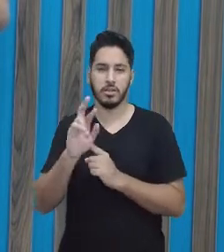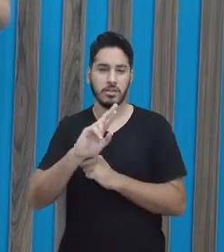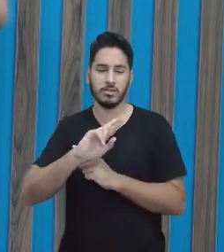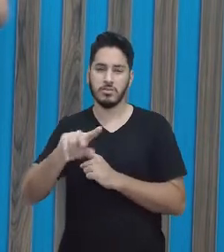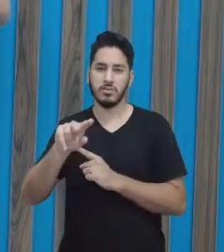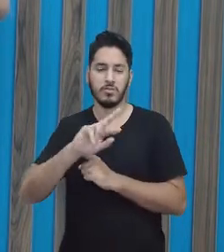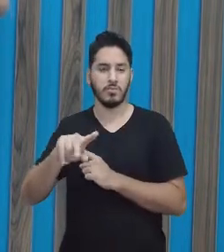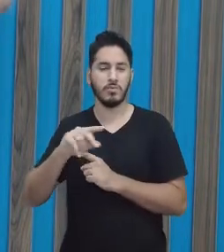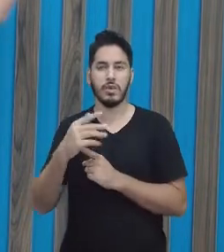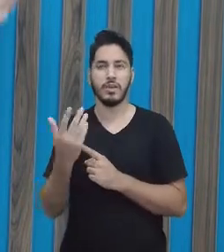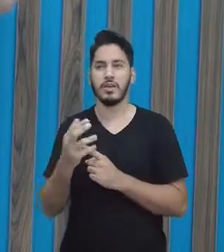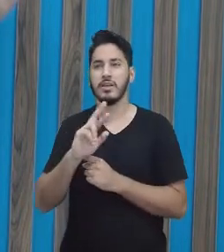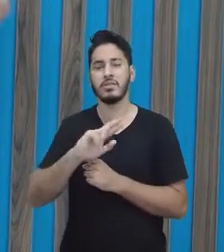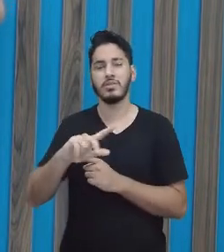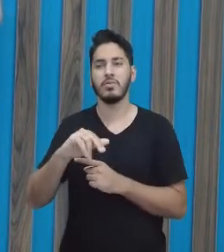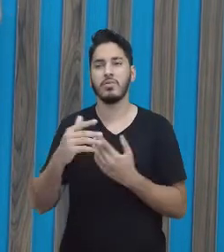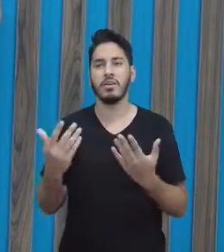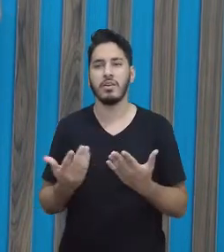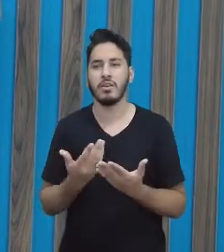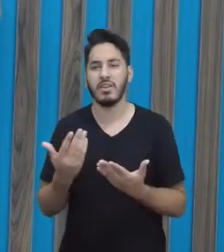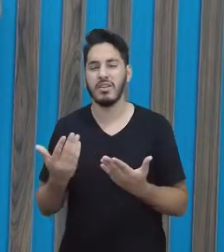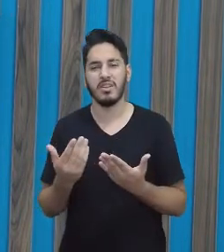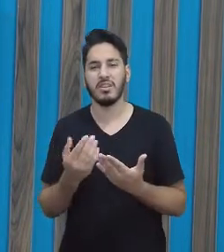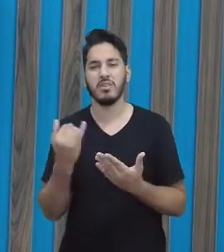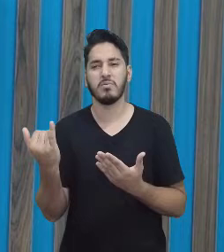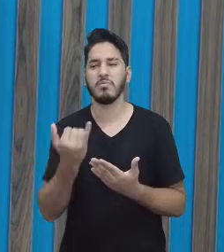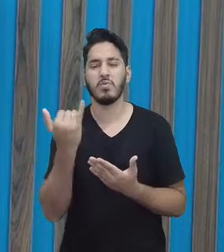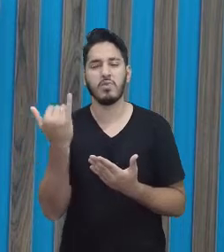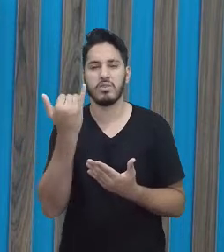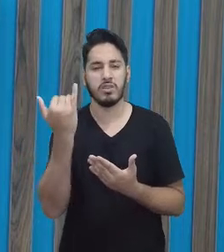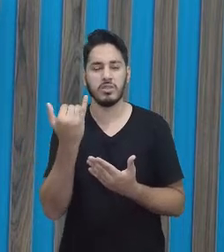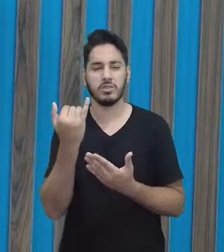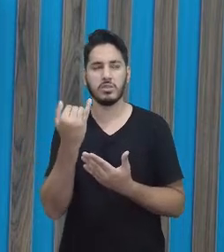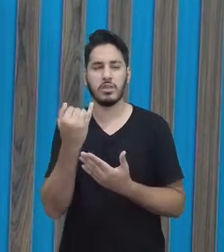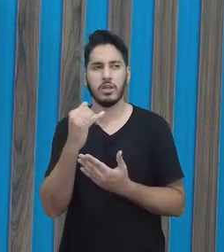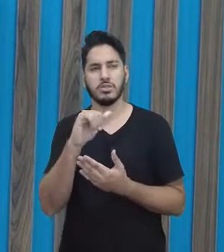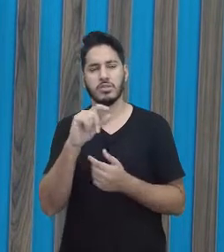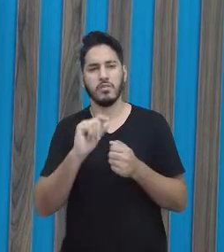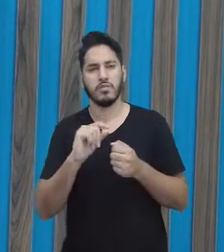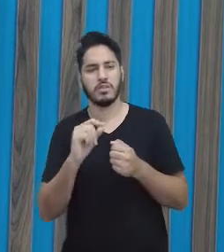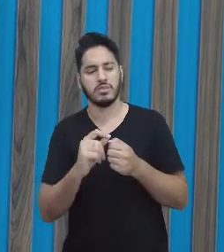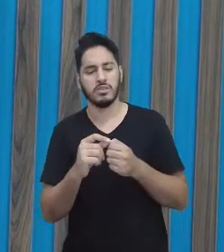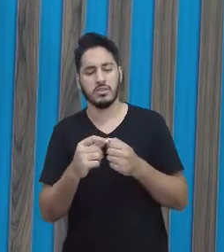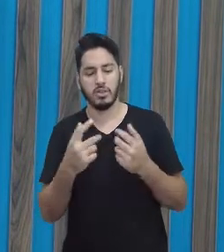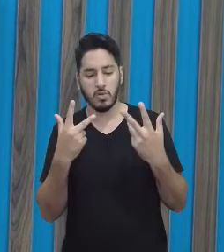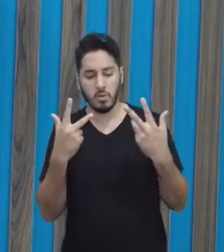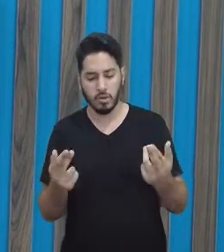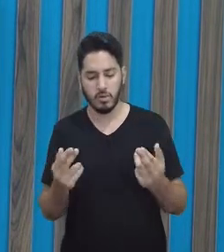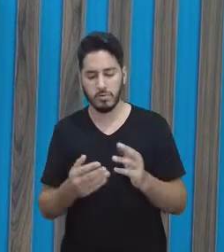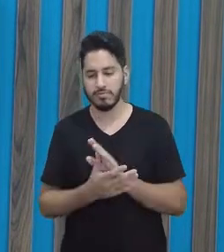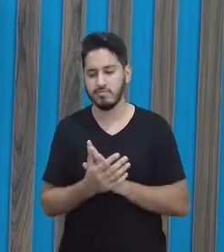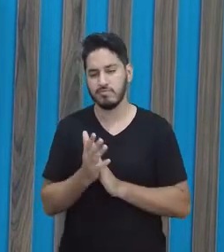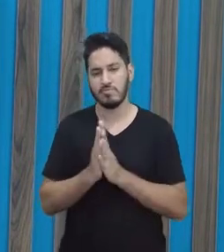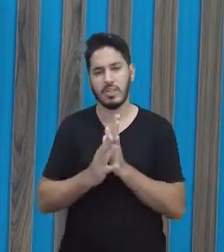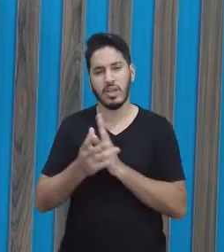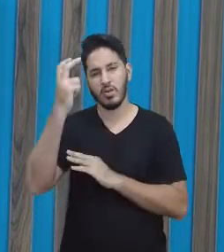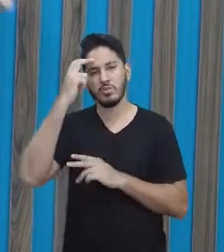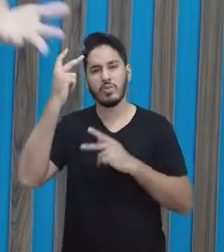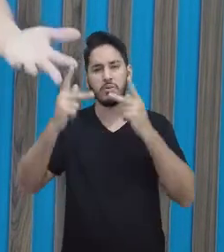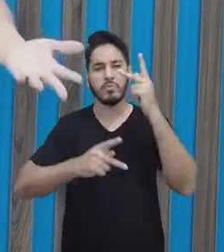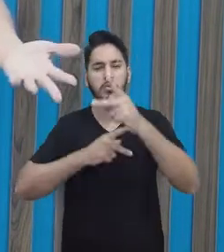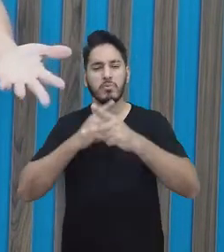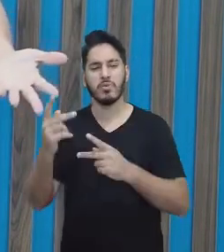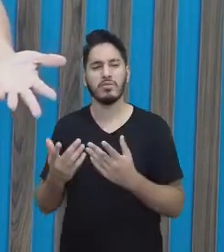valorizada. Ela era vista como uma coisa sem importância. E se ele fosse fazer a mesma coisa, só repetir, né, a cultura popular, ele não